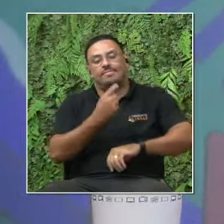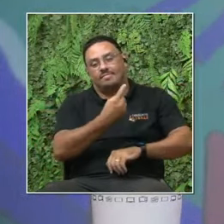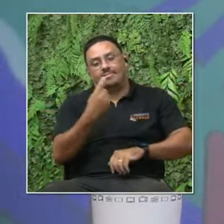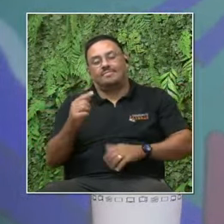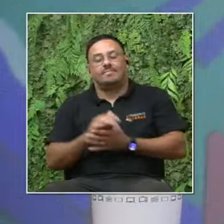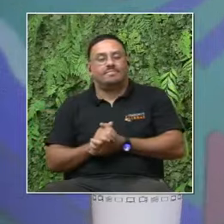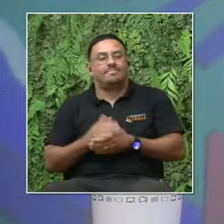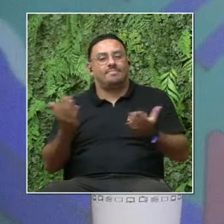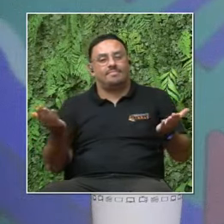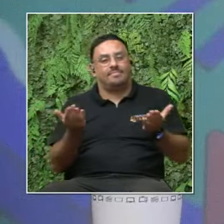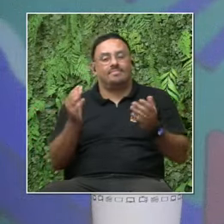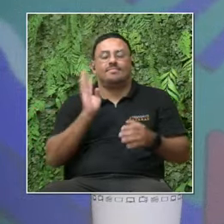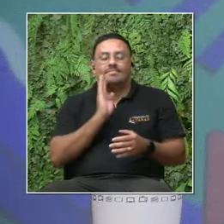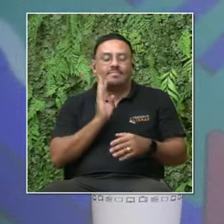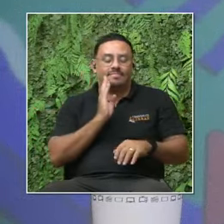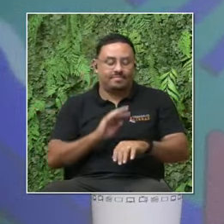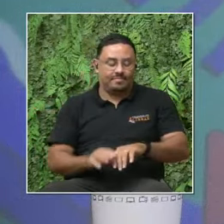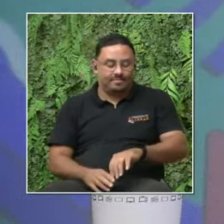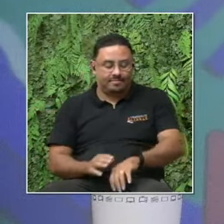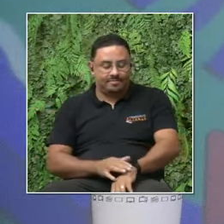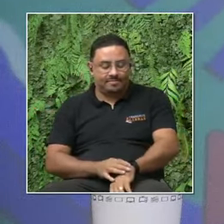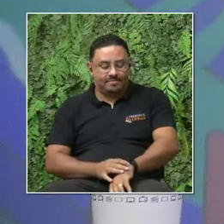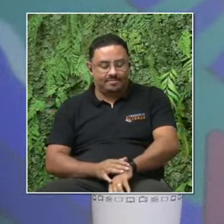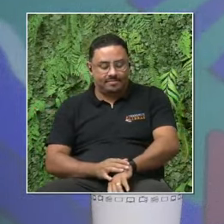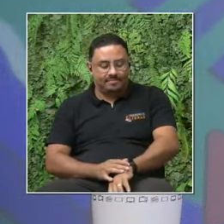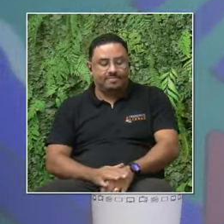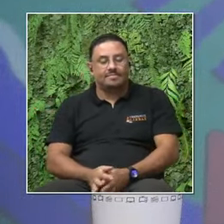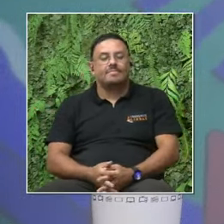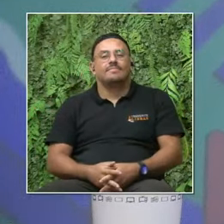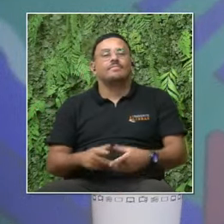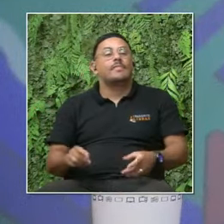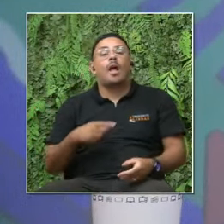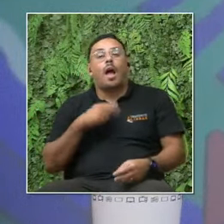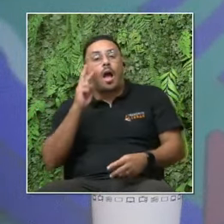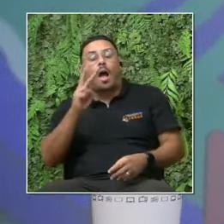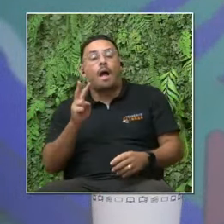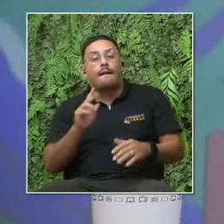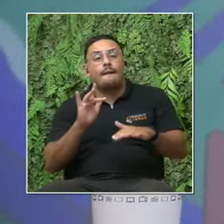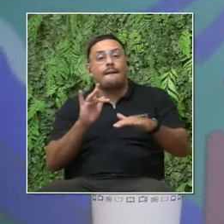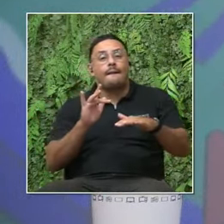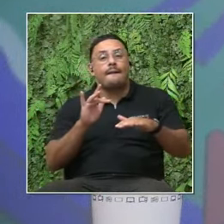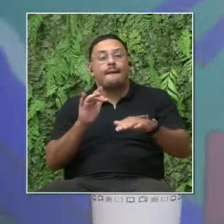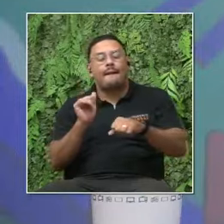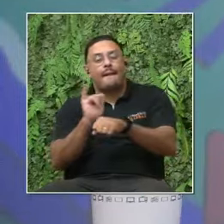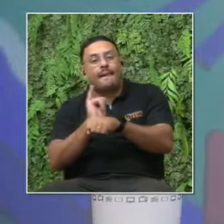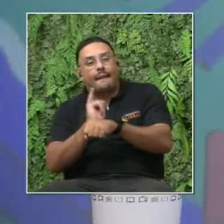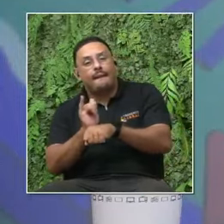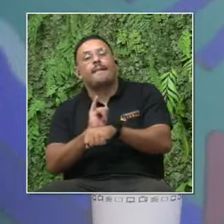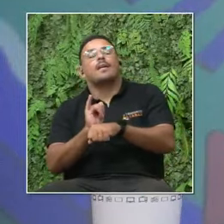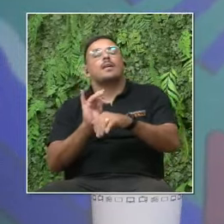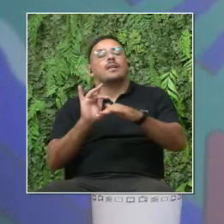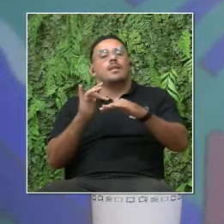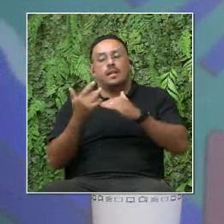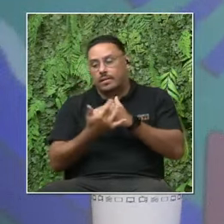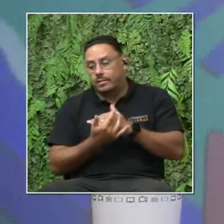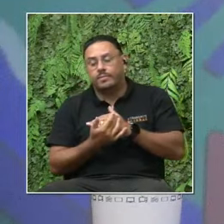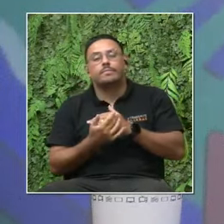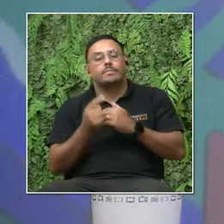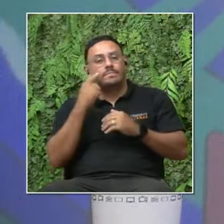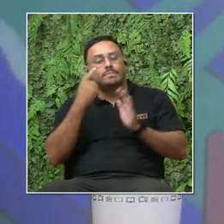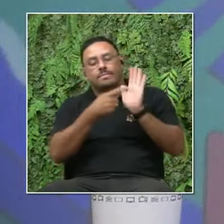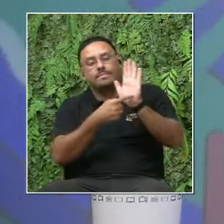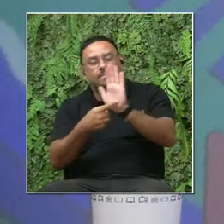ser vai é muito legal ó aí você que tá nas nossas plataformas de vídeo aí essas imagens são muito